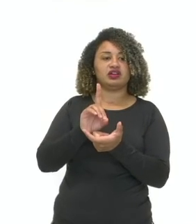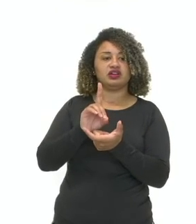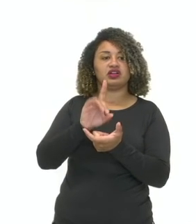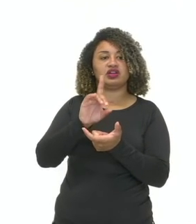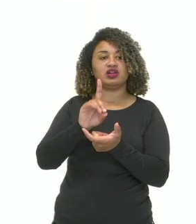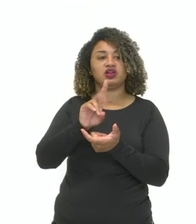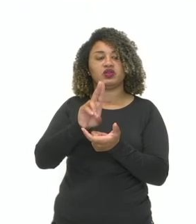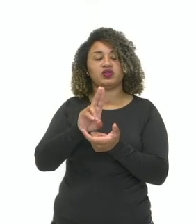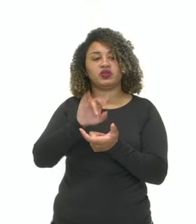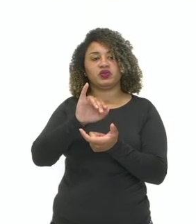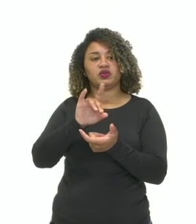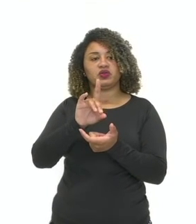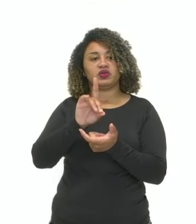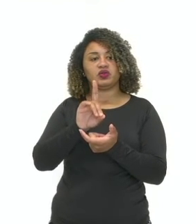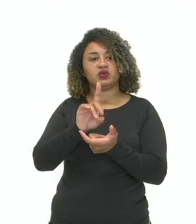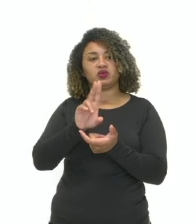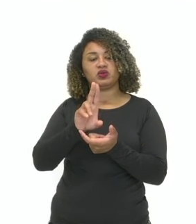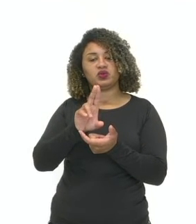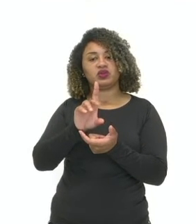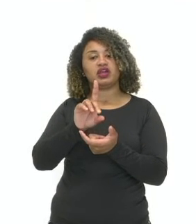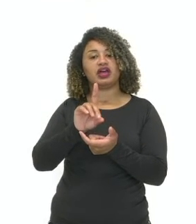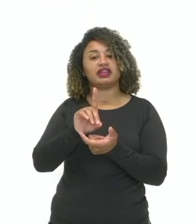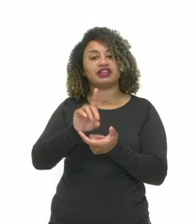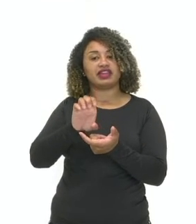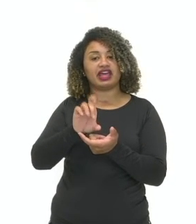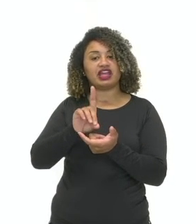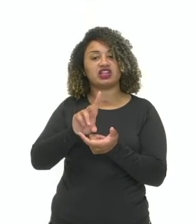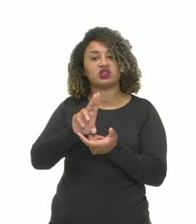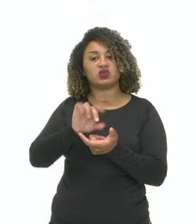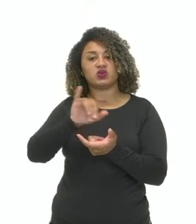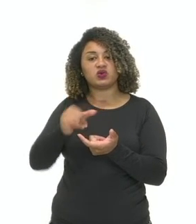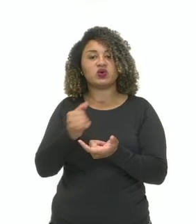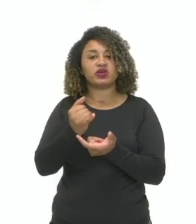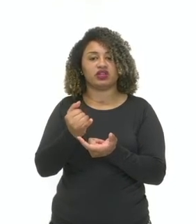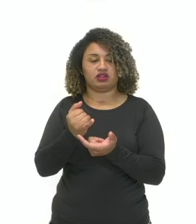J no final. Por exemplo, deducir.